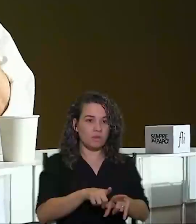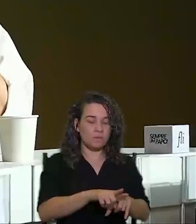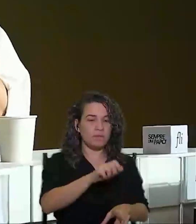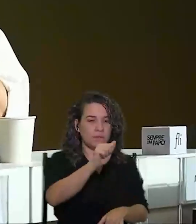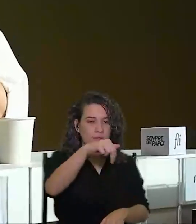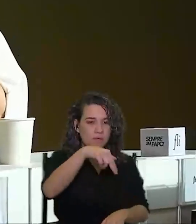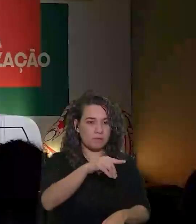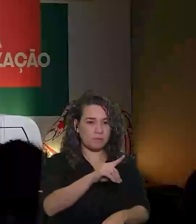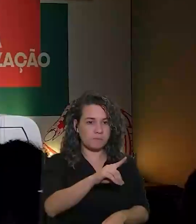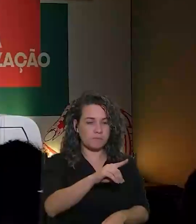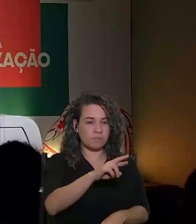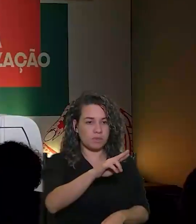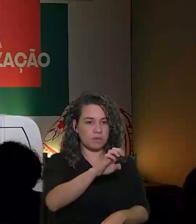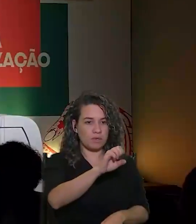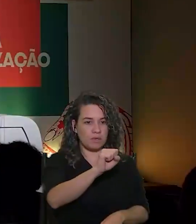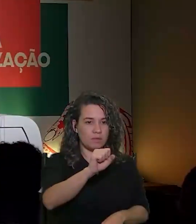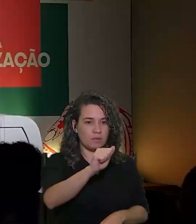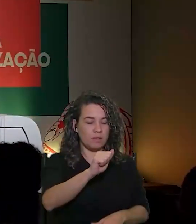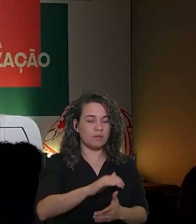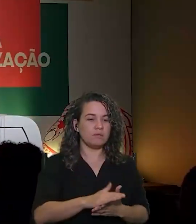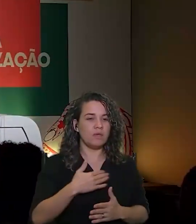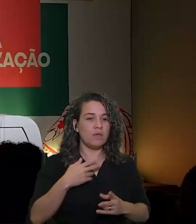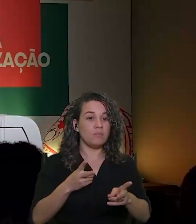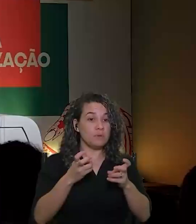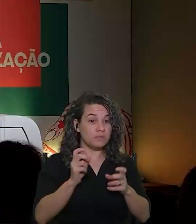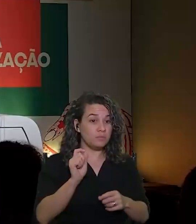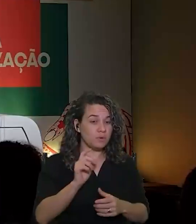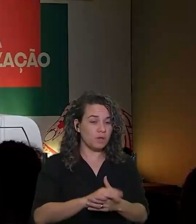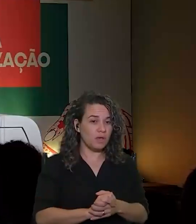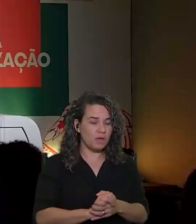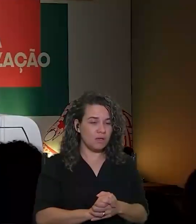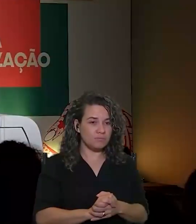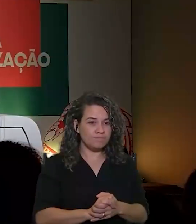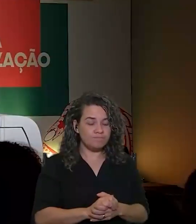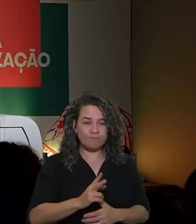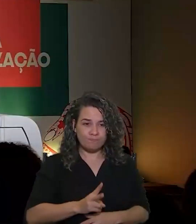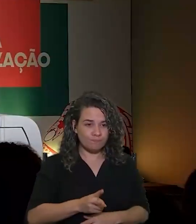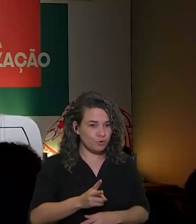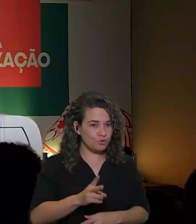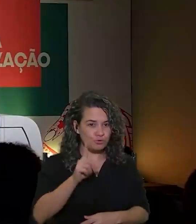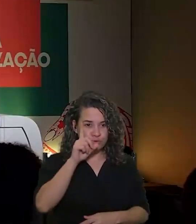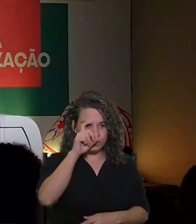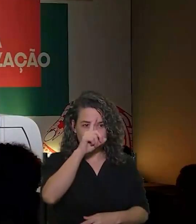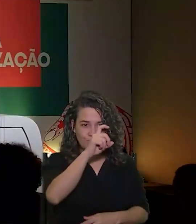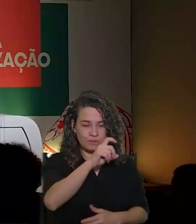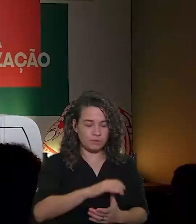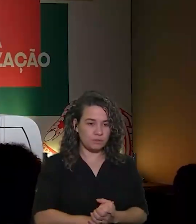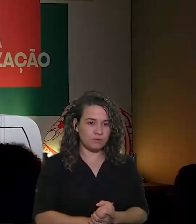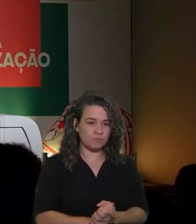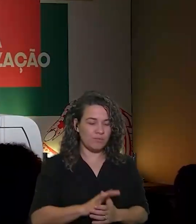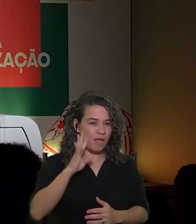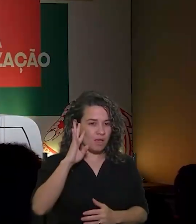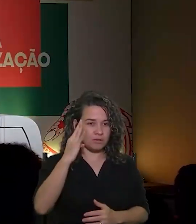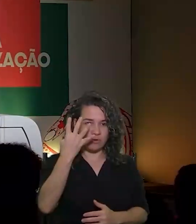eu me dei conta muito claramente de que continua não sendo fácil, quer dizer, não resolveu muita coisa ainda, né? Quer dizer,